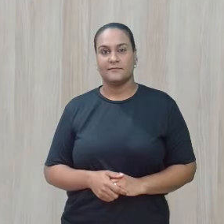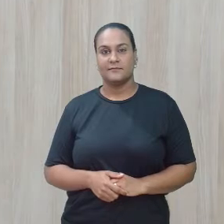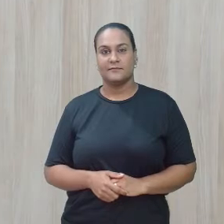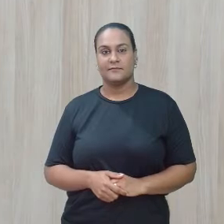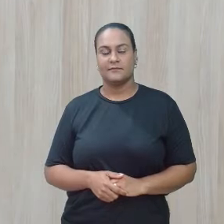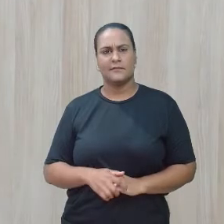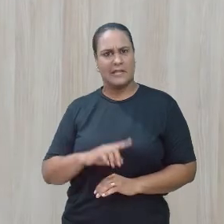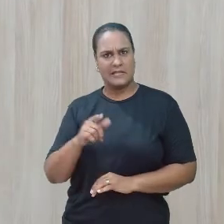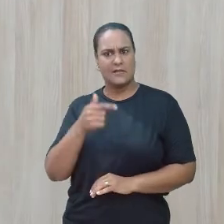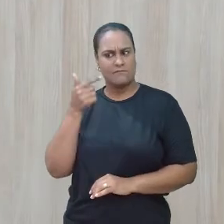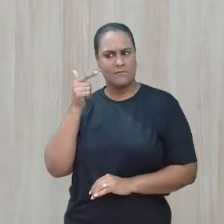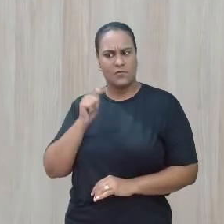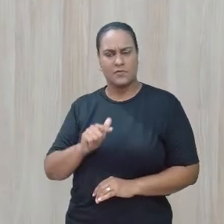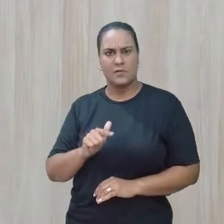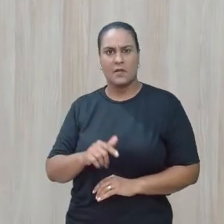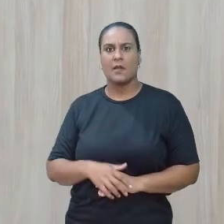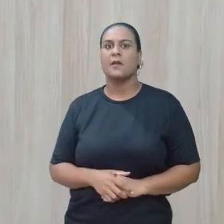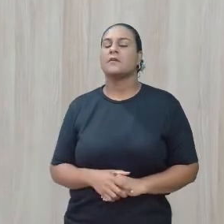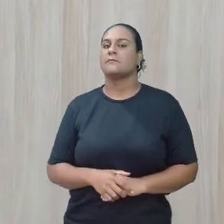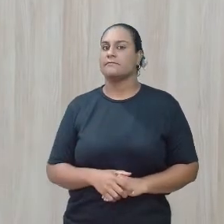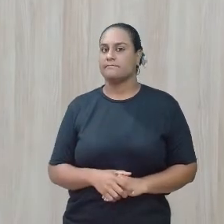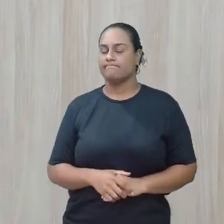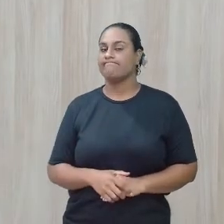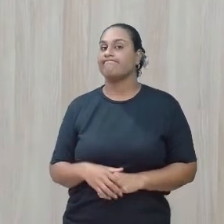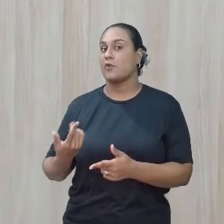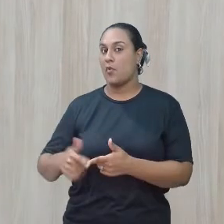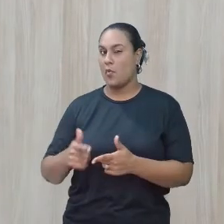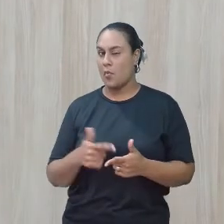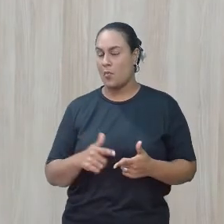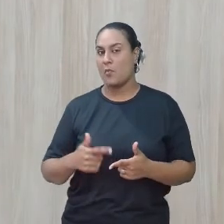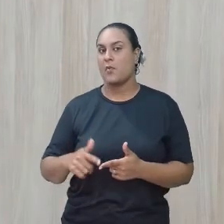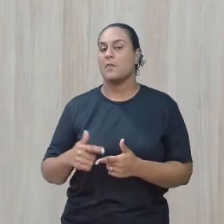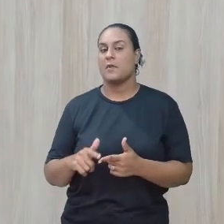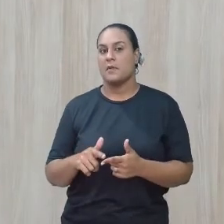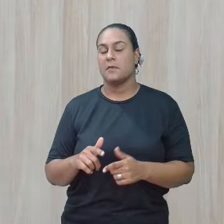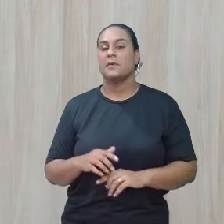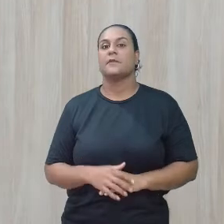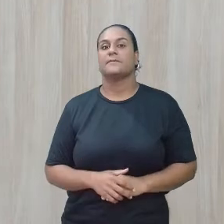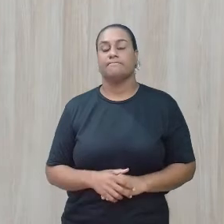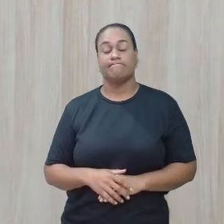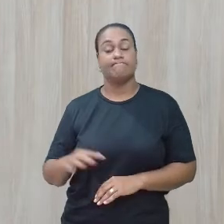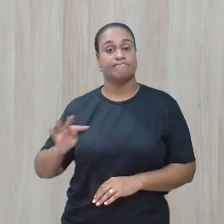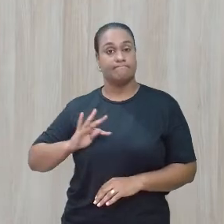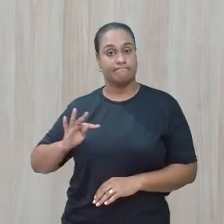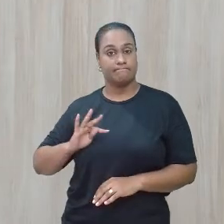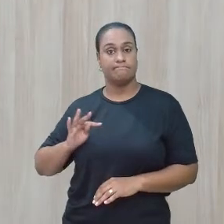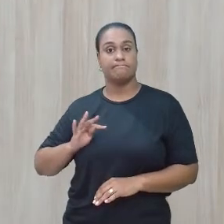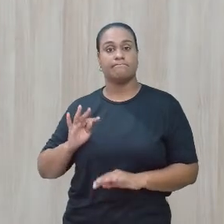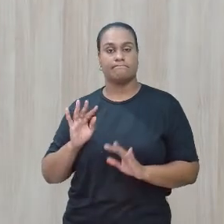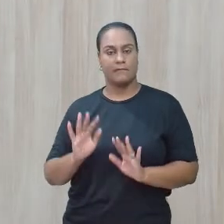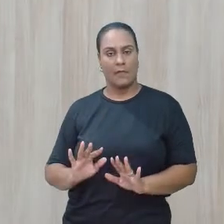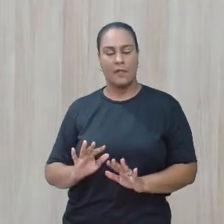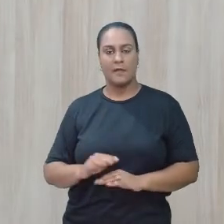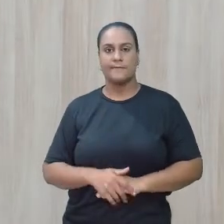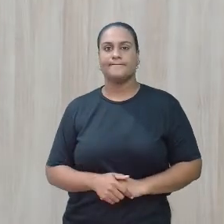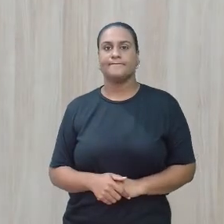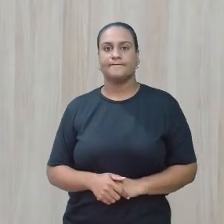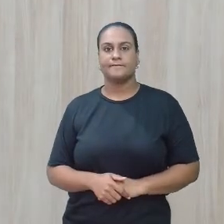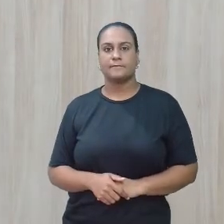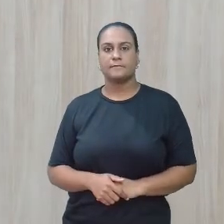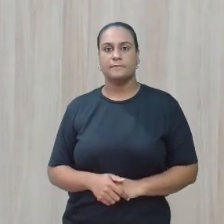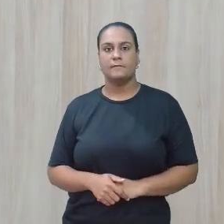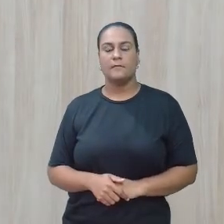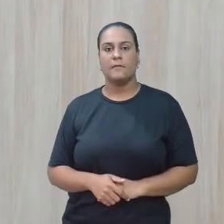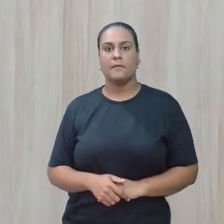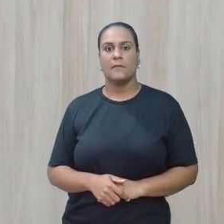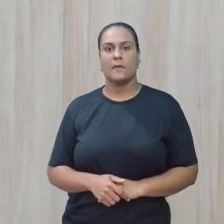Será que a gente consegue? Vamos conseguir. A gente está com um probleminha aqui, né, técnico, então a gente vai